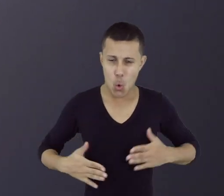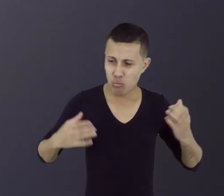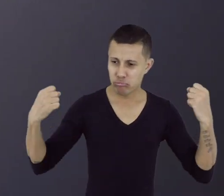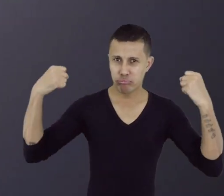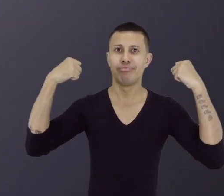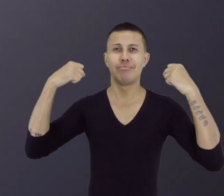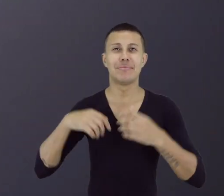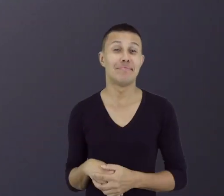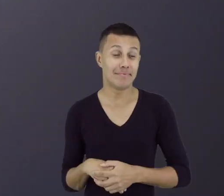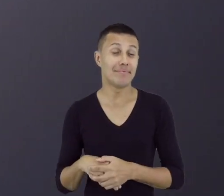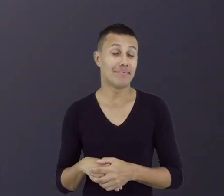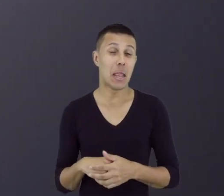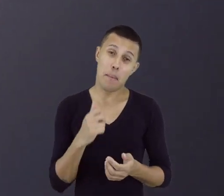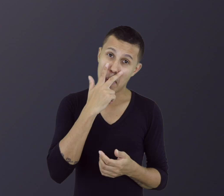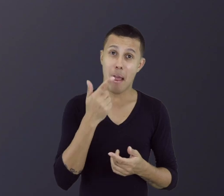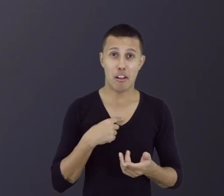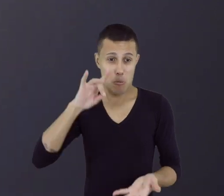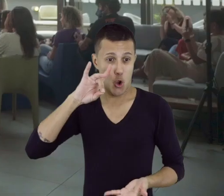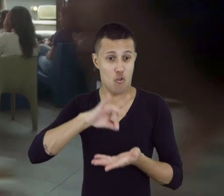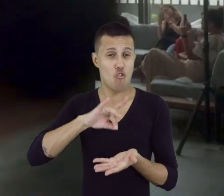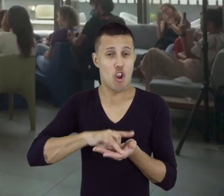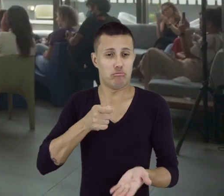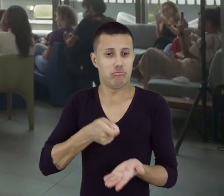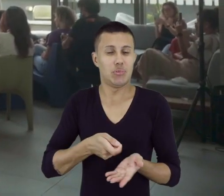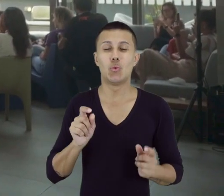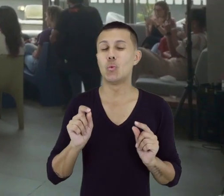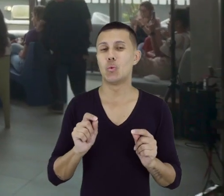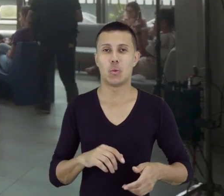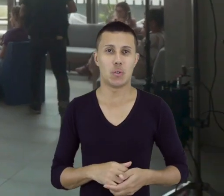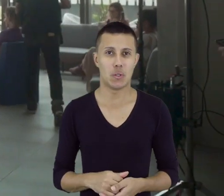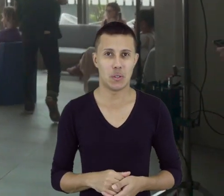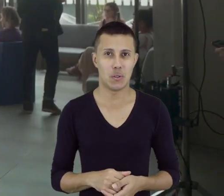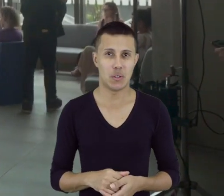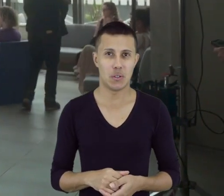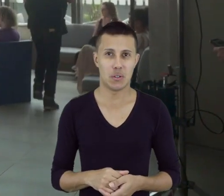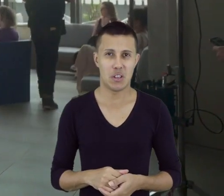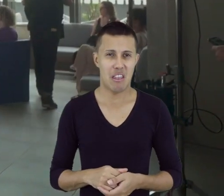físicas, e às vezes até para legitimar assim,